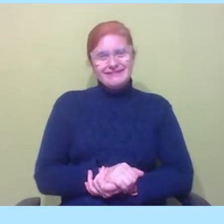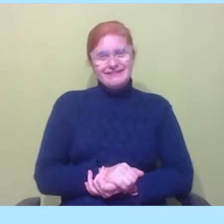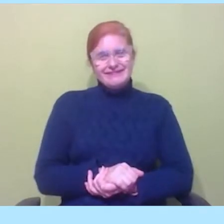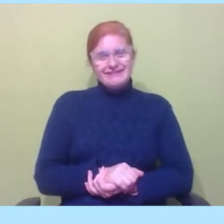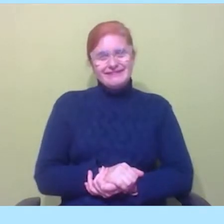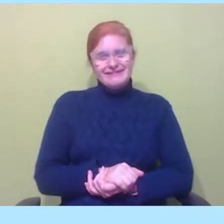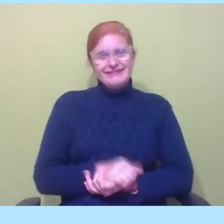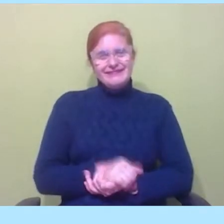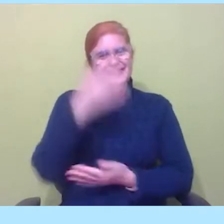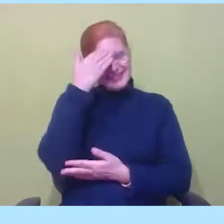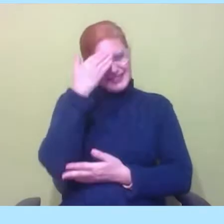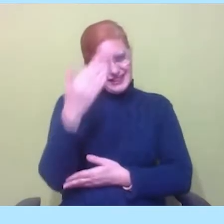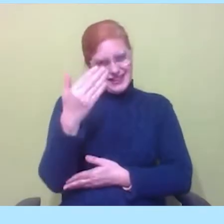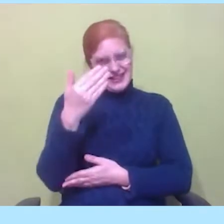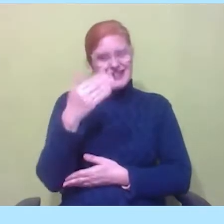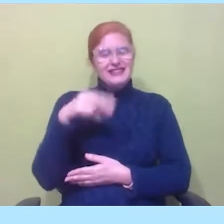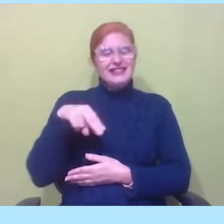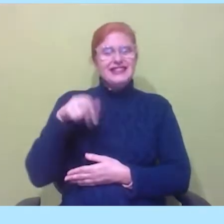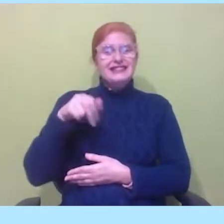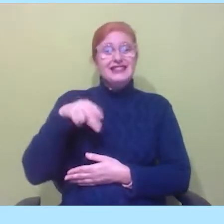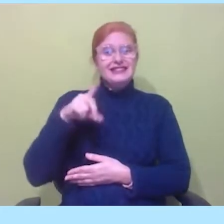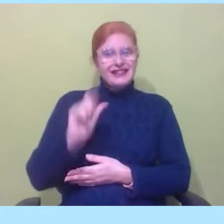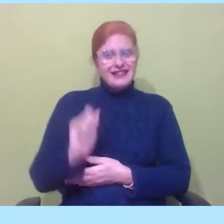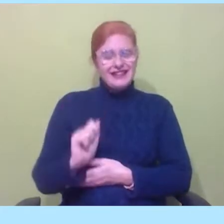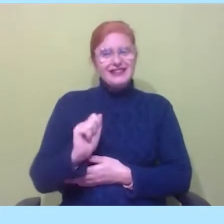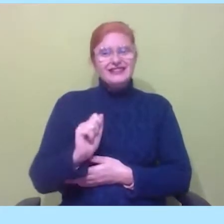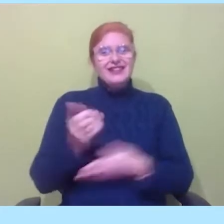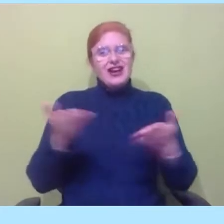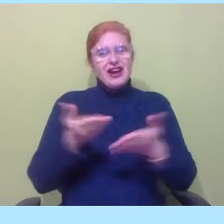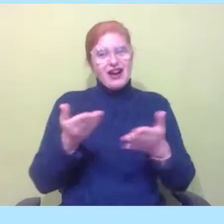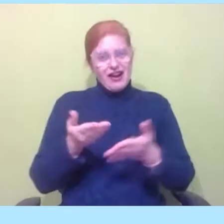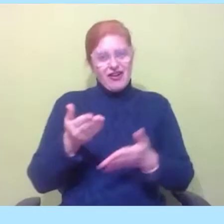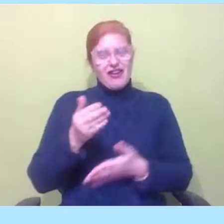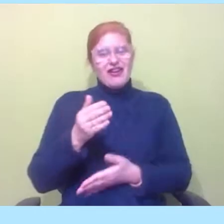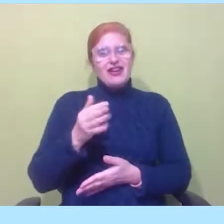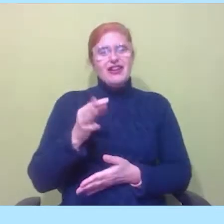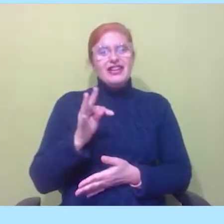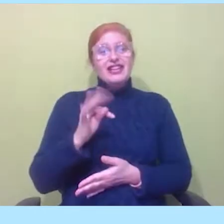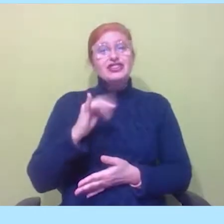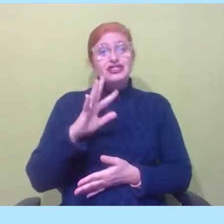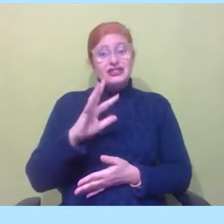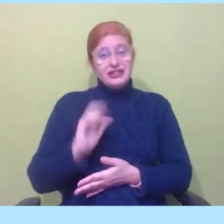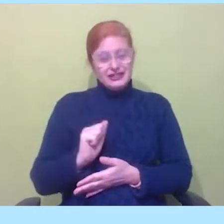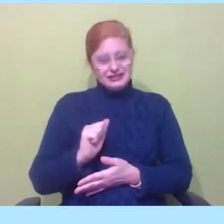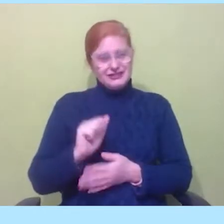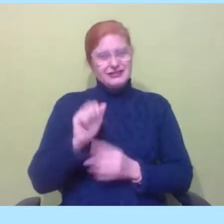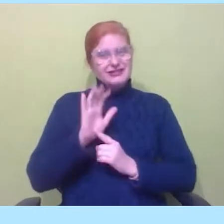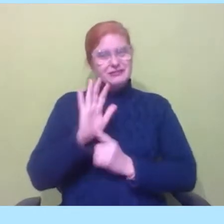Obrigada, Nanda. Tica, quer se apresentar também?